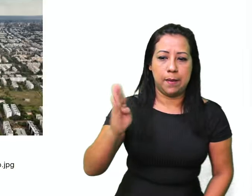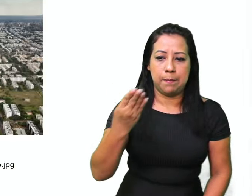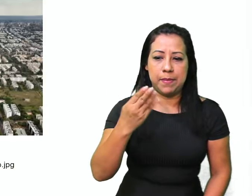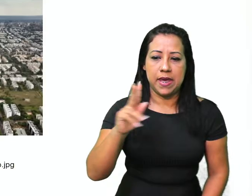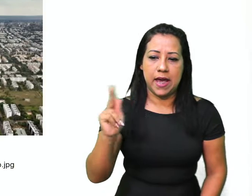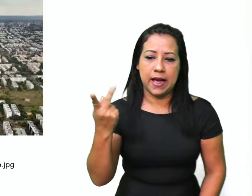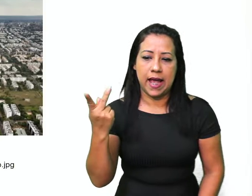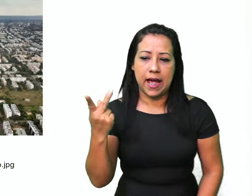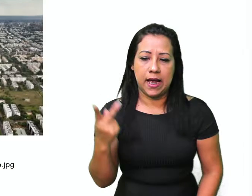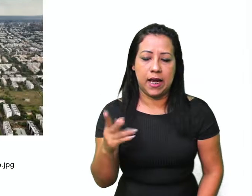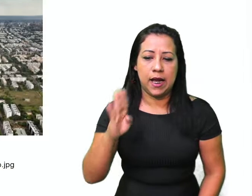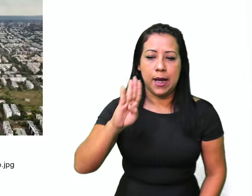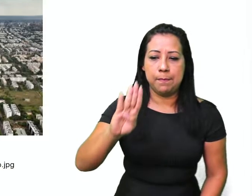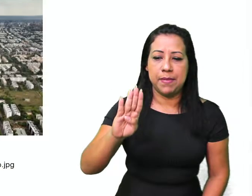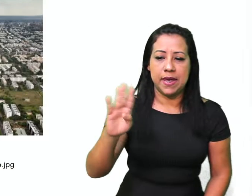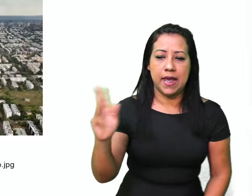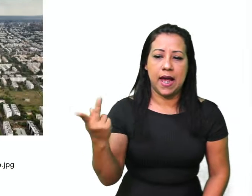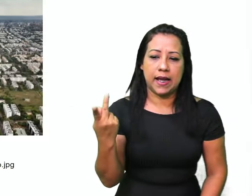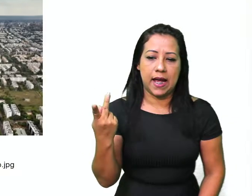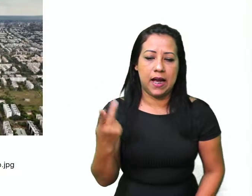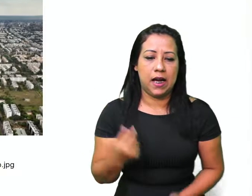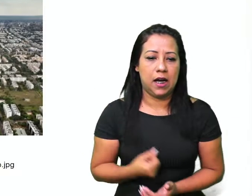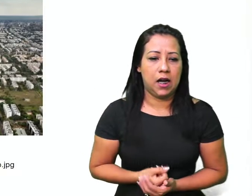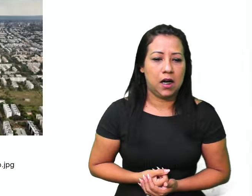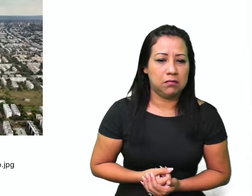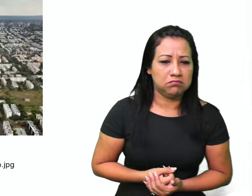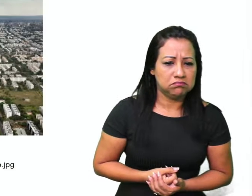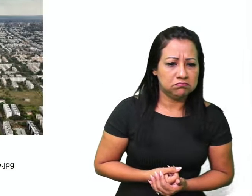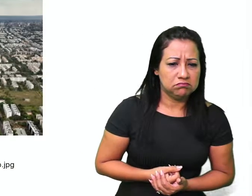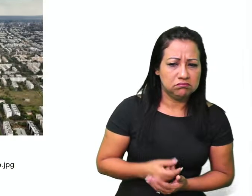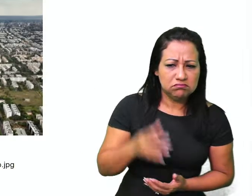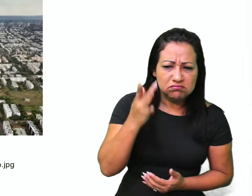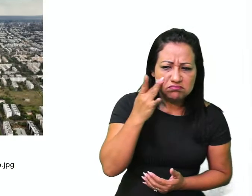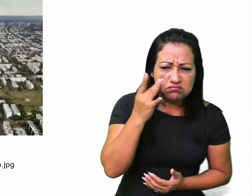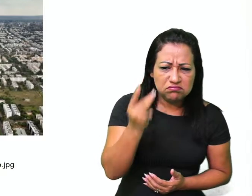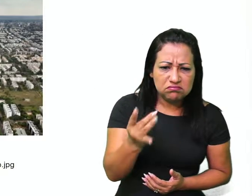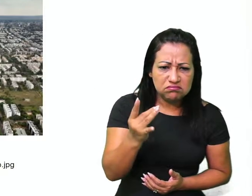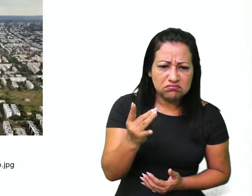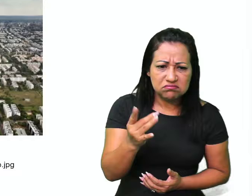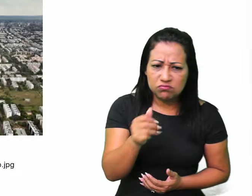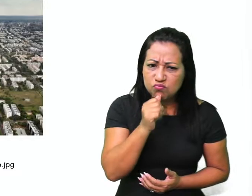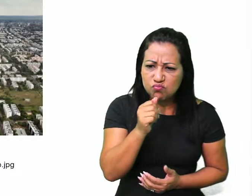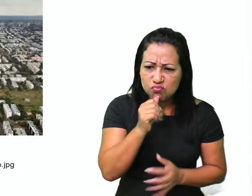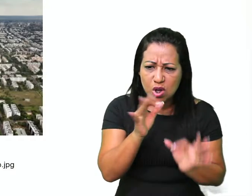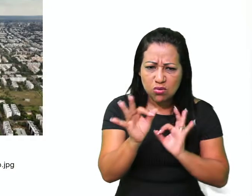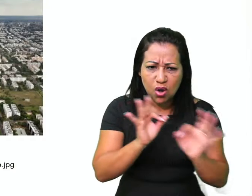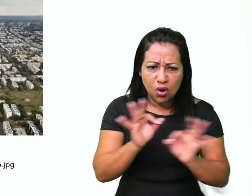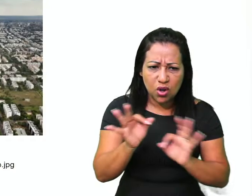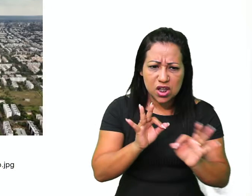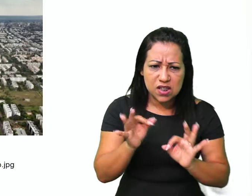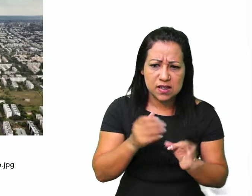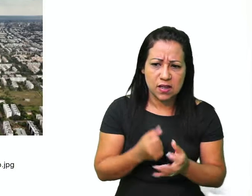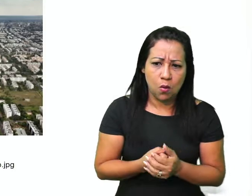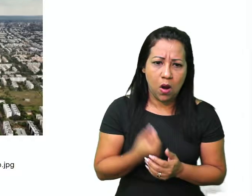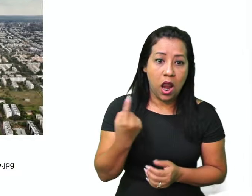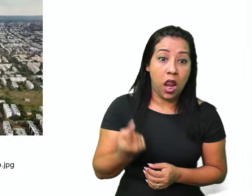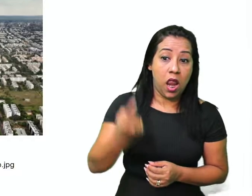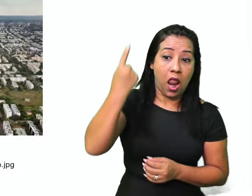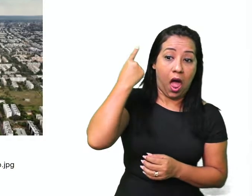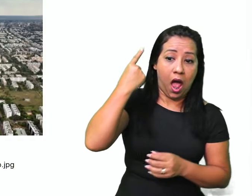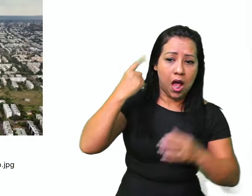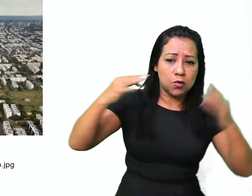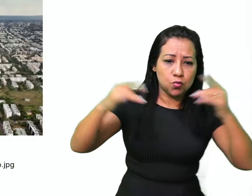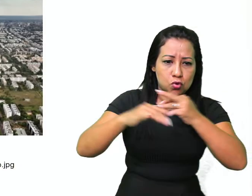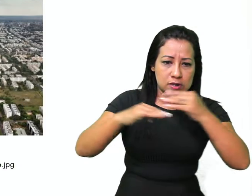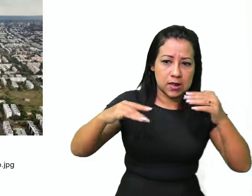Horizonte. Portanto, aqui você já tem que não há planejamento aqui, certo? O planejamento foi mais aqui no centro.